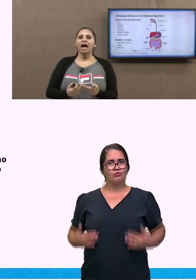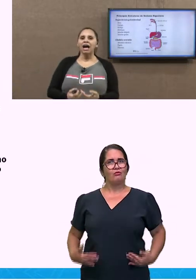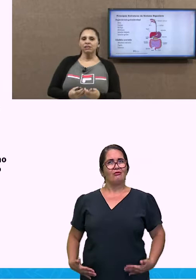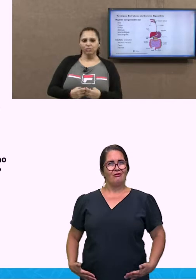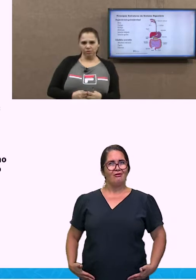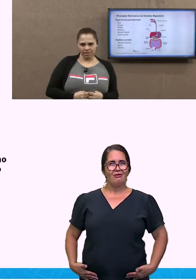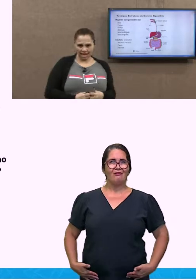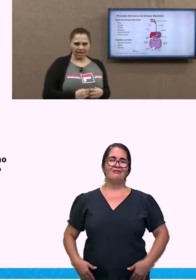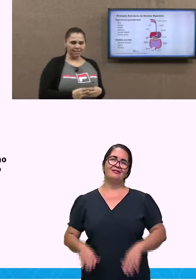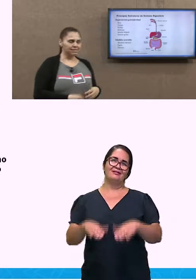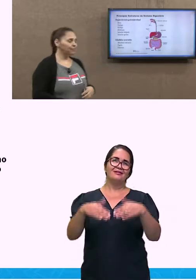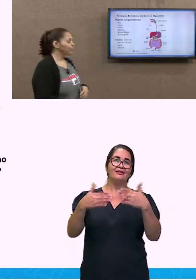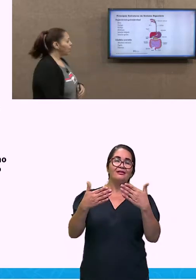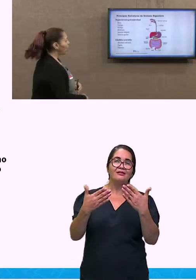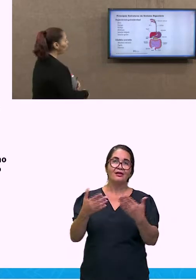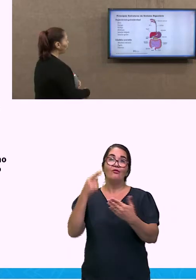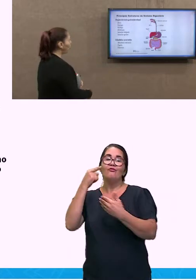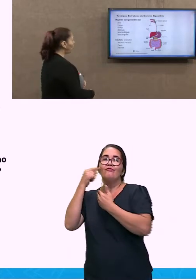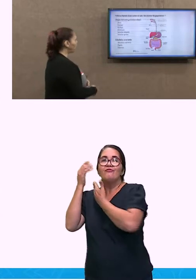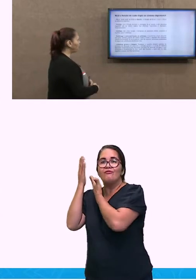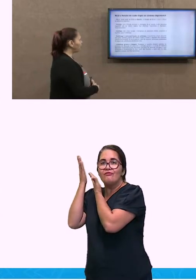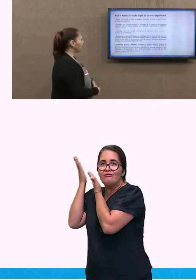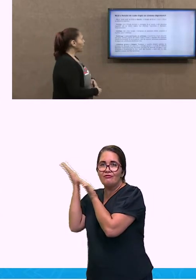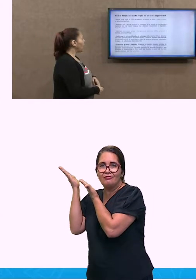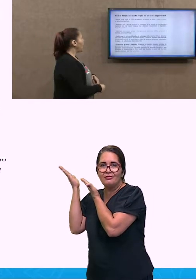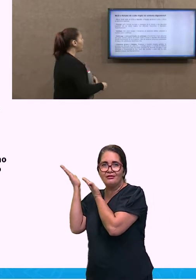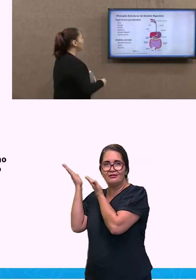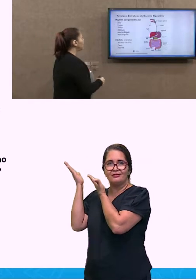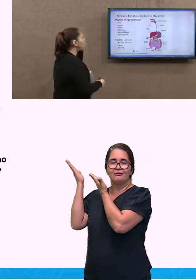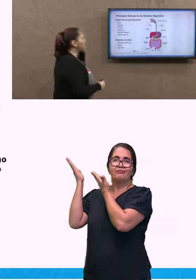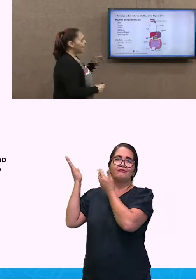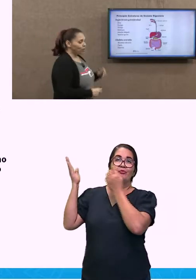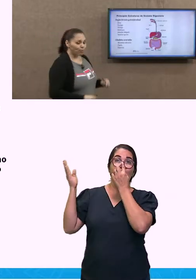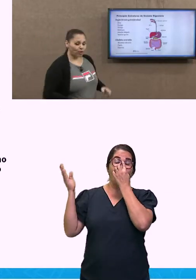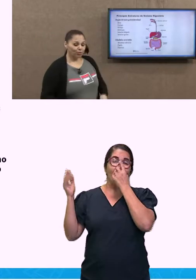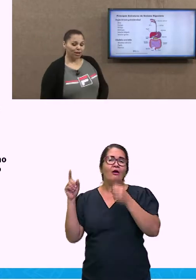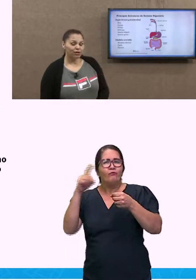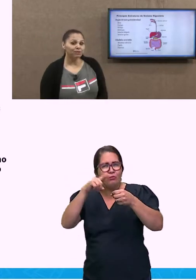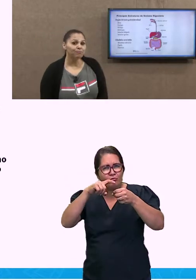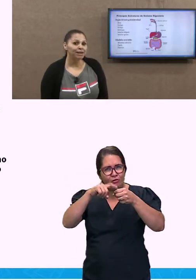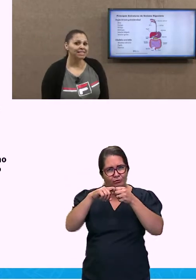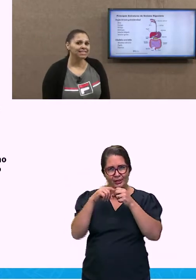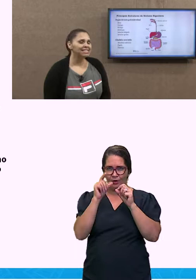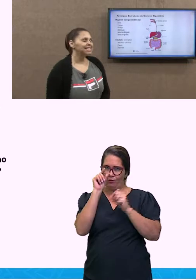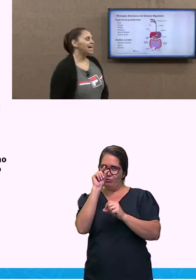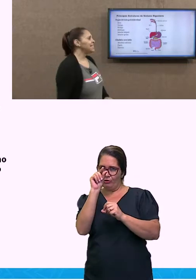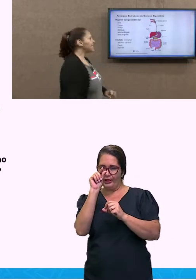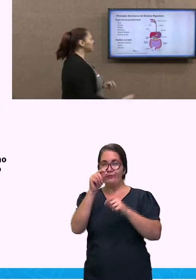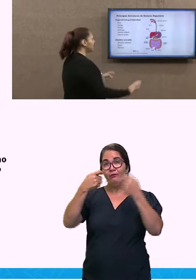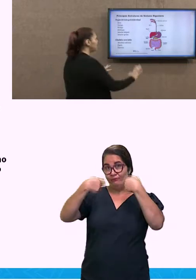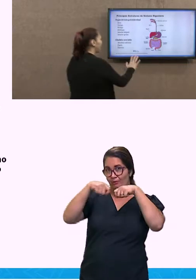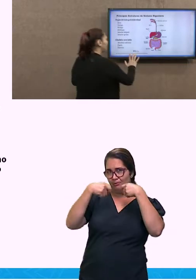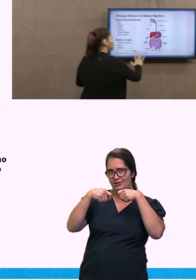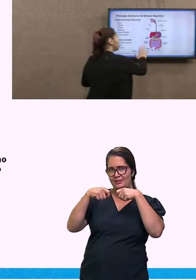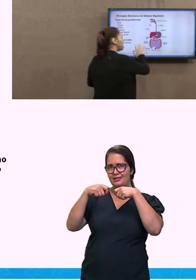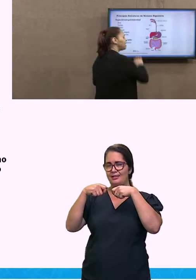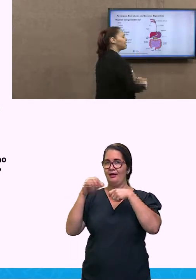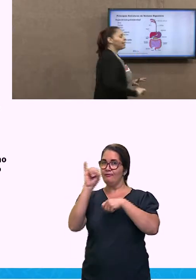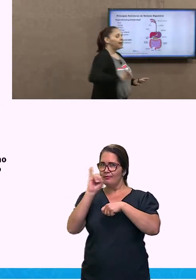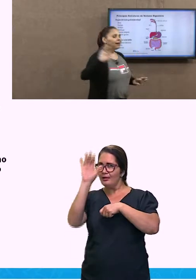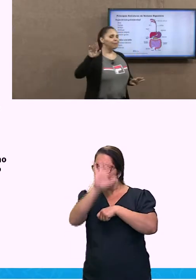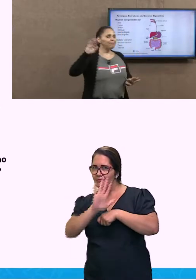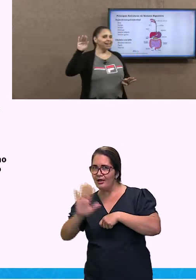glândulas associadas. Bom, vamos voltar aqui um pouquinho, porque nós vamos precisar desta